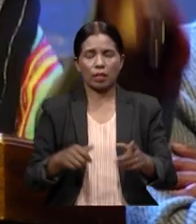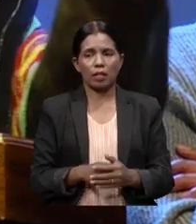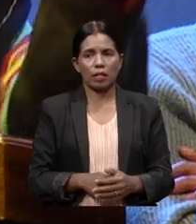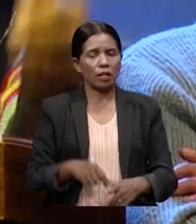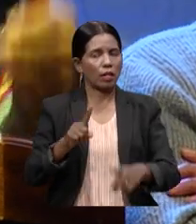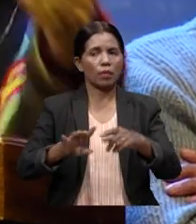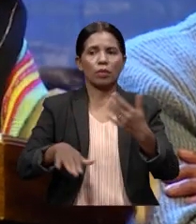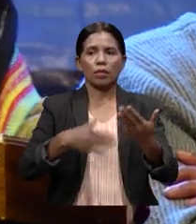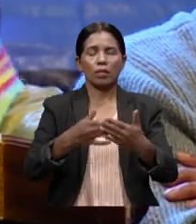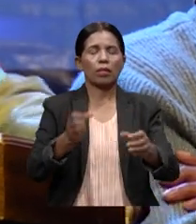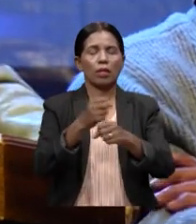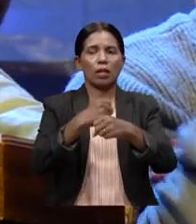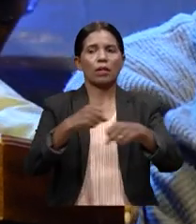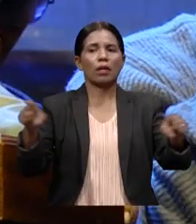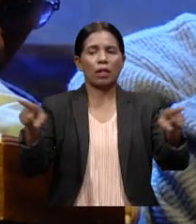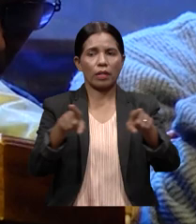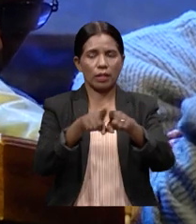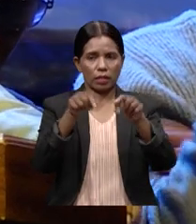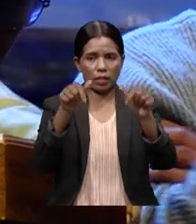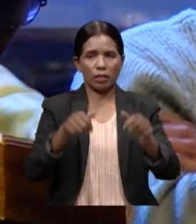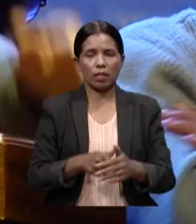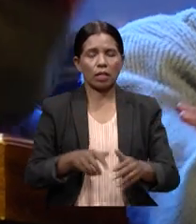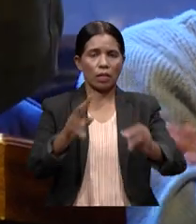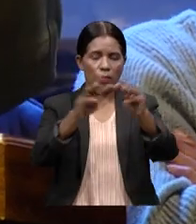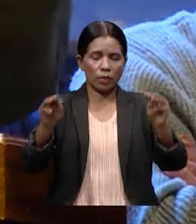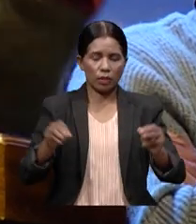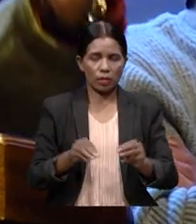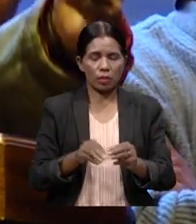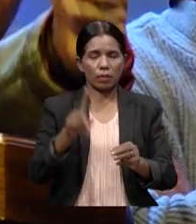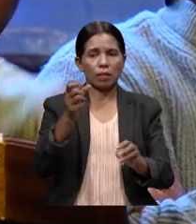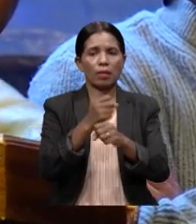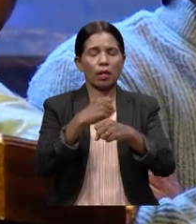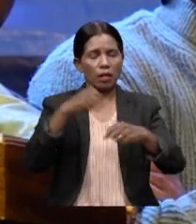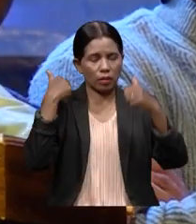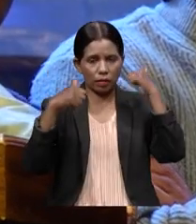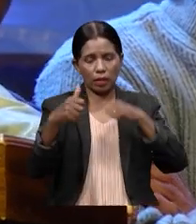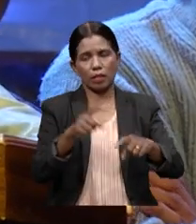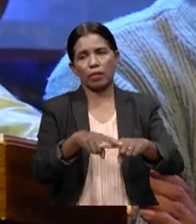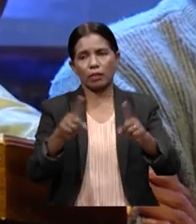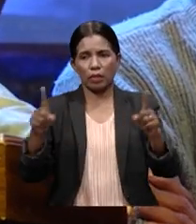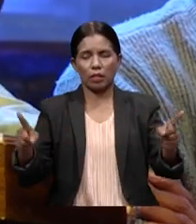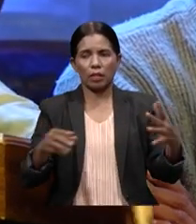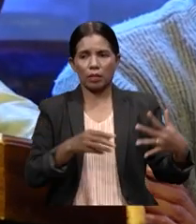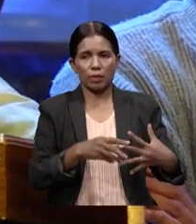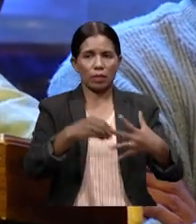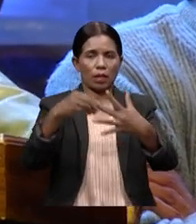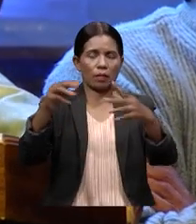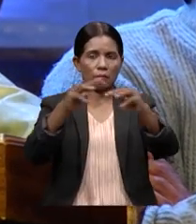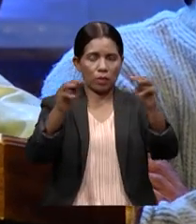liga todo ralo nessa noite cada município Belo Hanoi atividade de selo específico para município